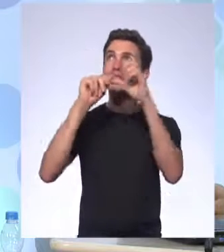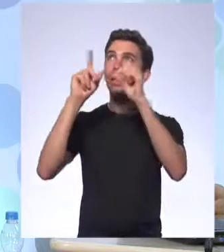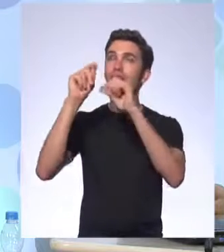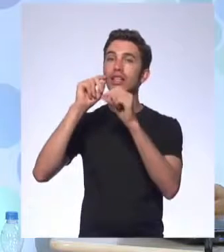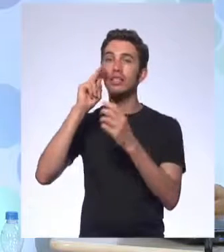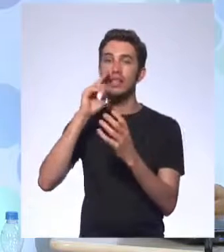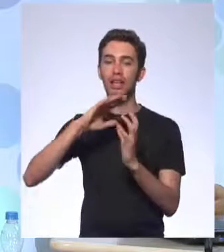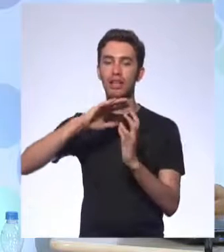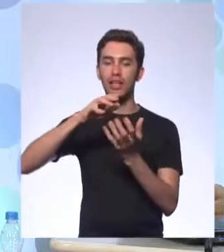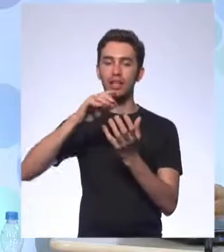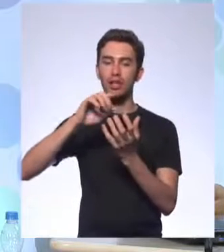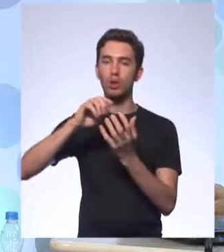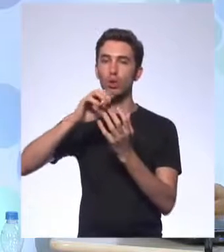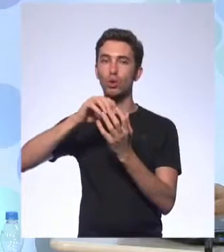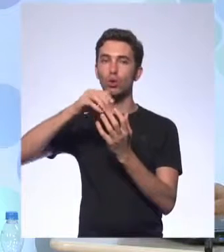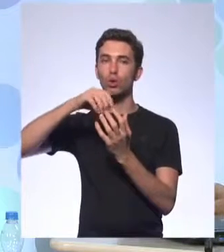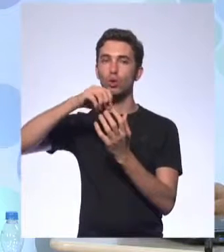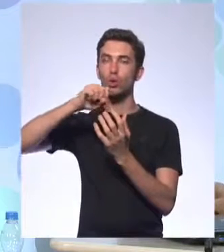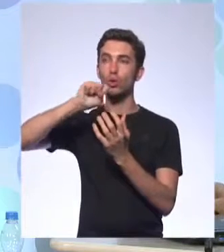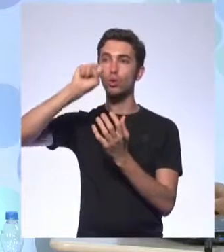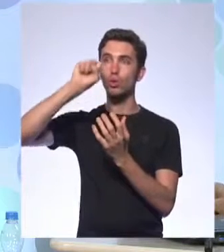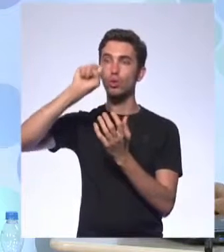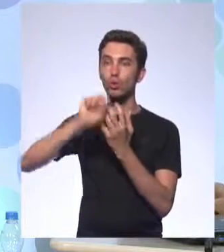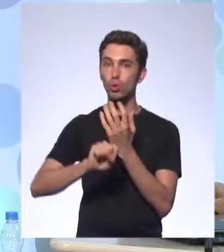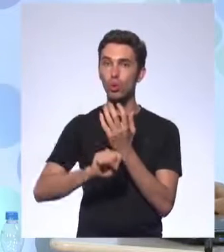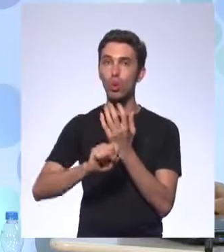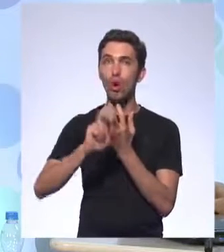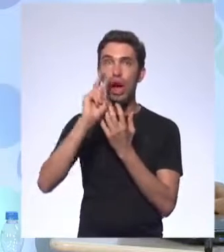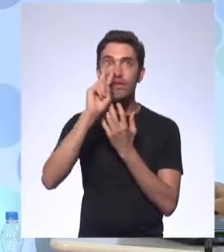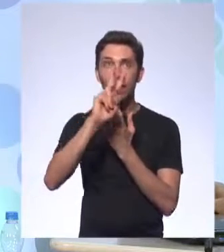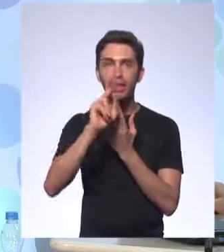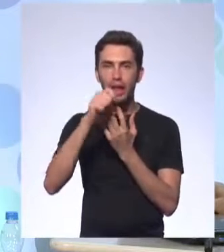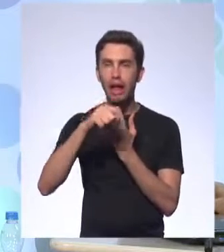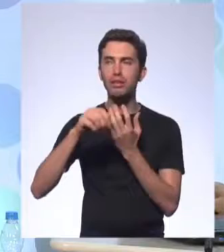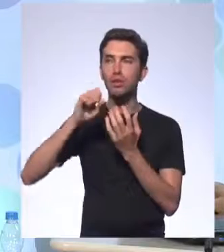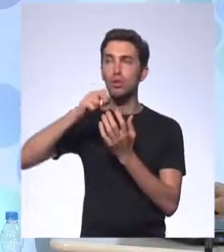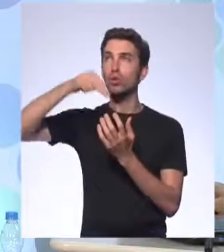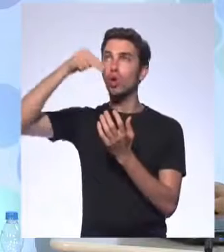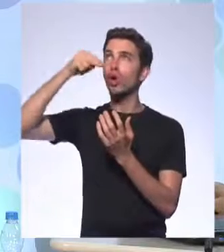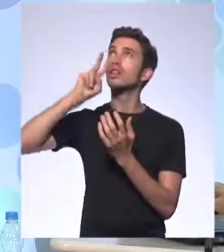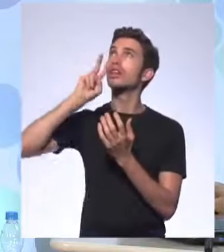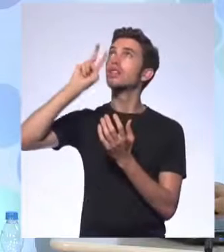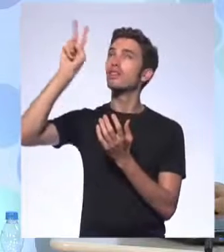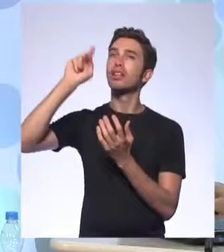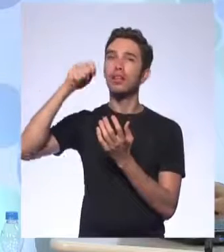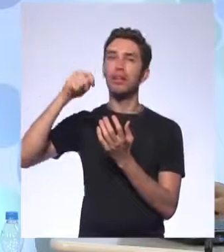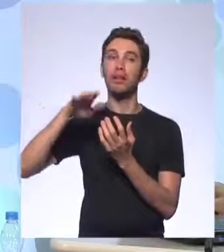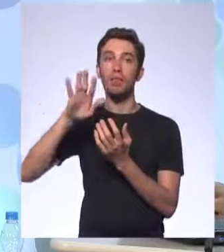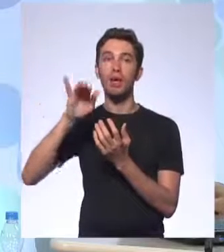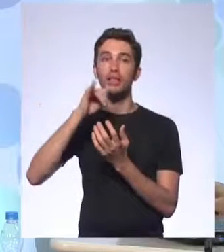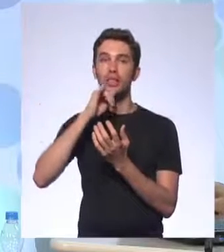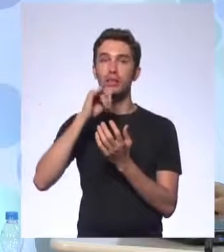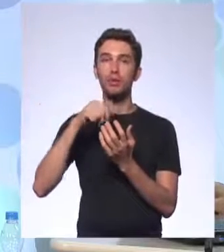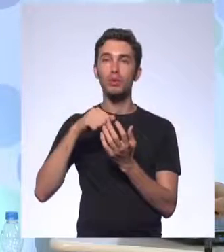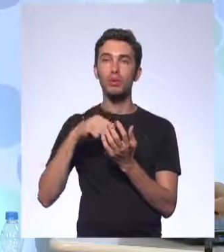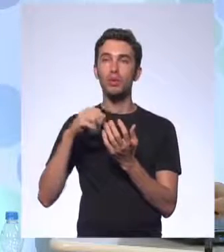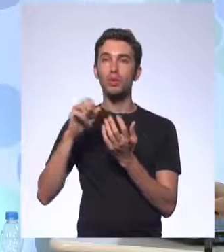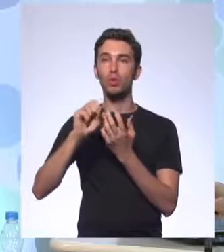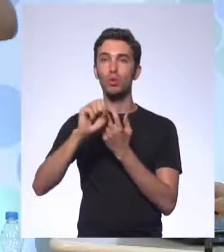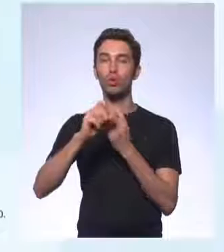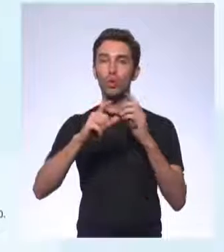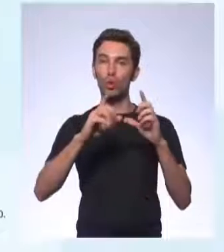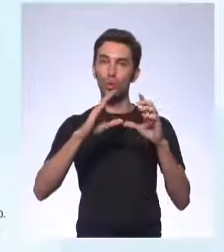a gente só pode ver no Cruzeiro do Sul, no hemisfério sul. O Cruzeiro do Sul é um exemplo disso, né? Então a gente tem as Três Marias, como ela está numa